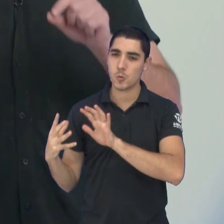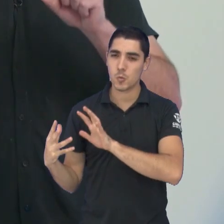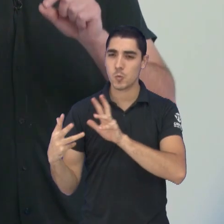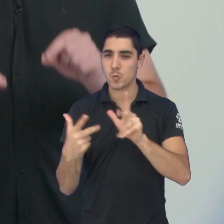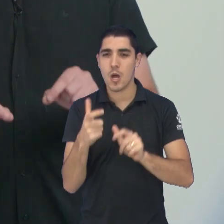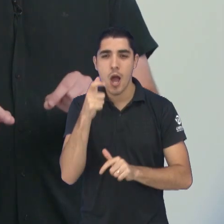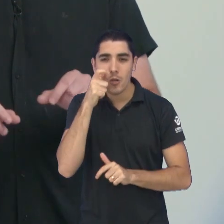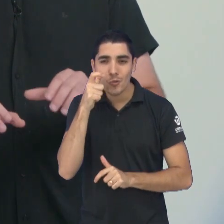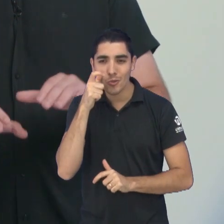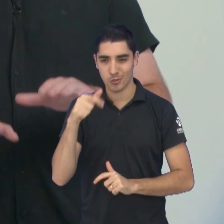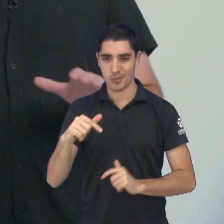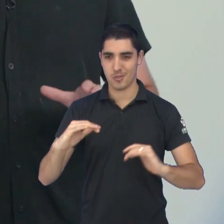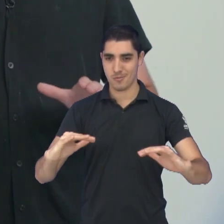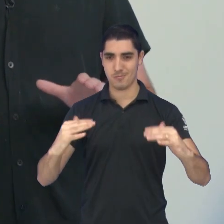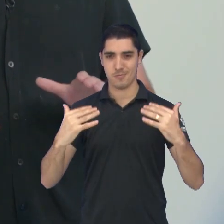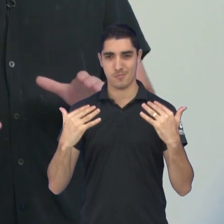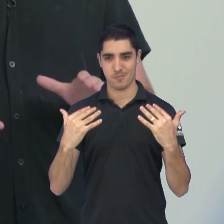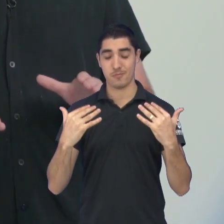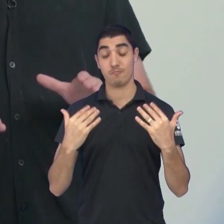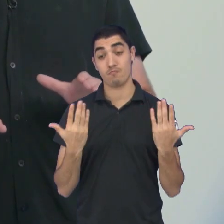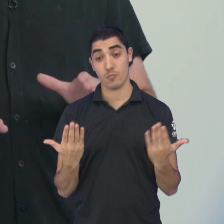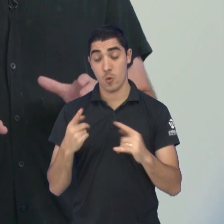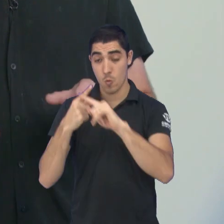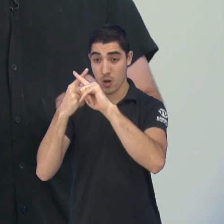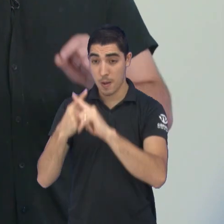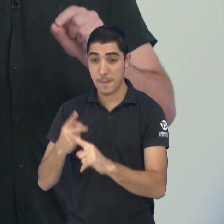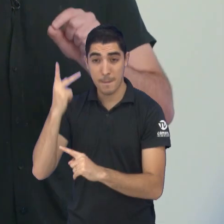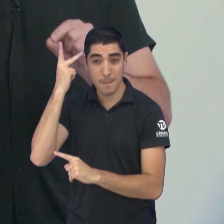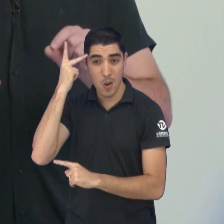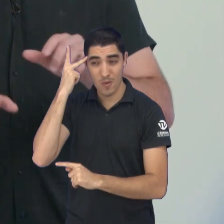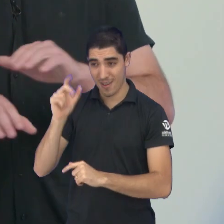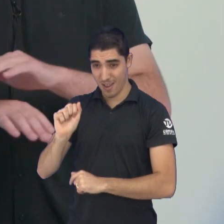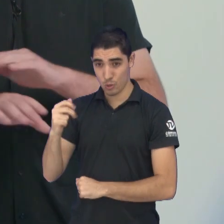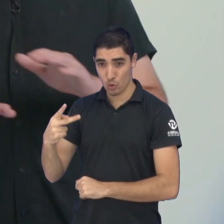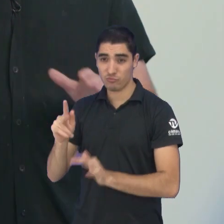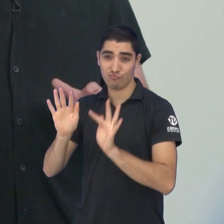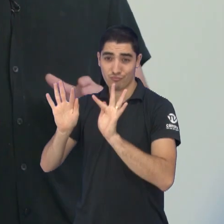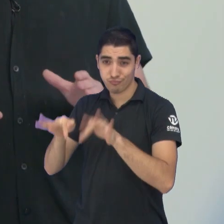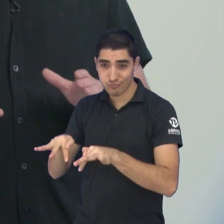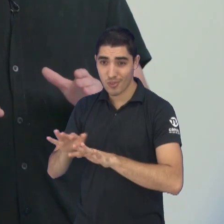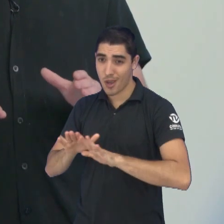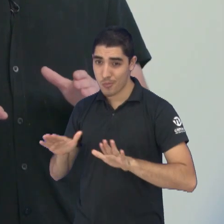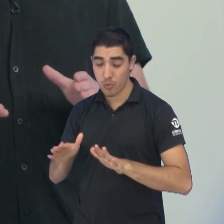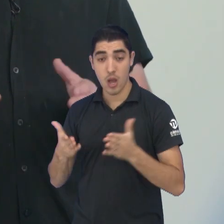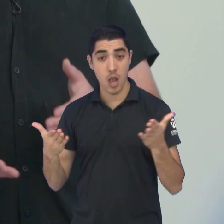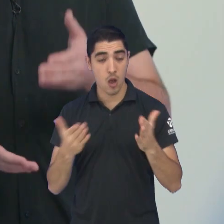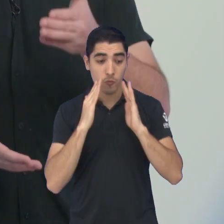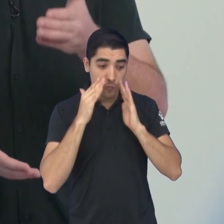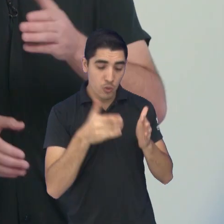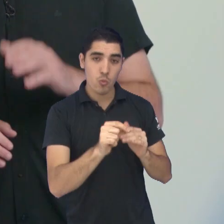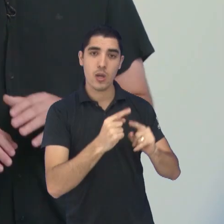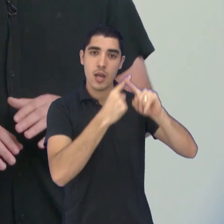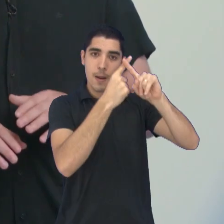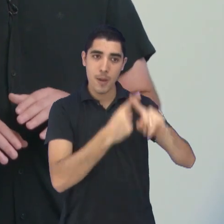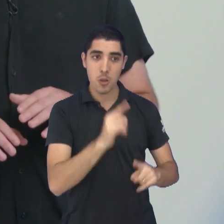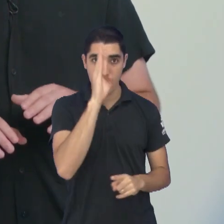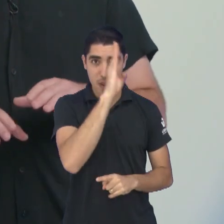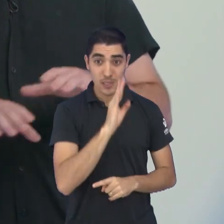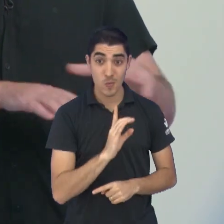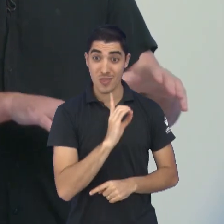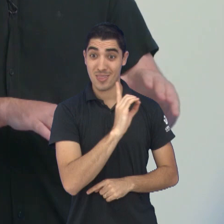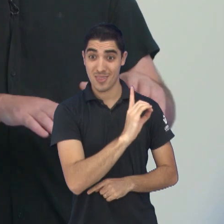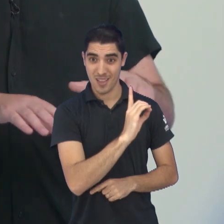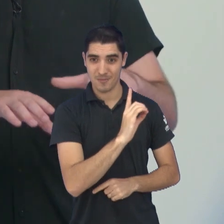o Hora do Esporte. Com o fim do Paulista da Série A2, o São José já planeja o elenco para a disputa da Série D do